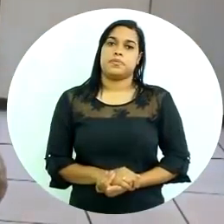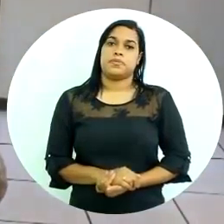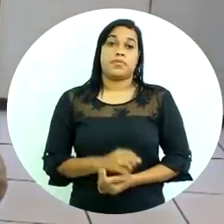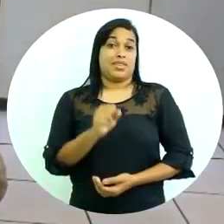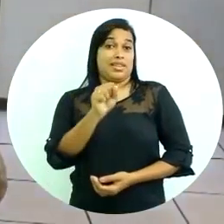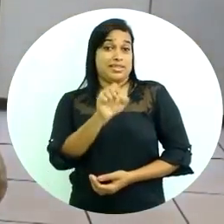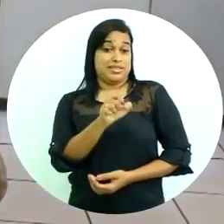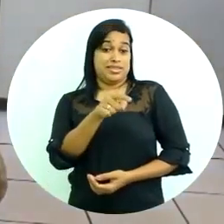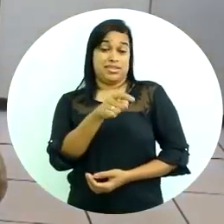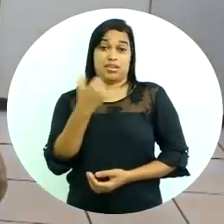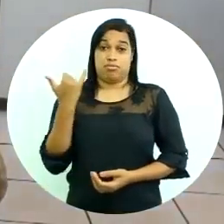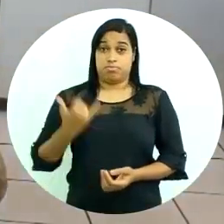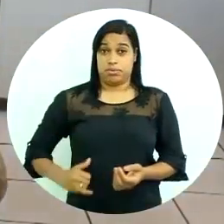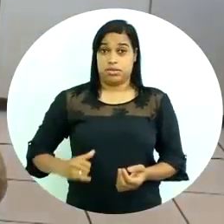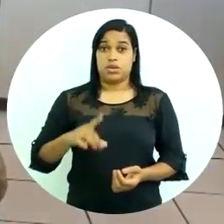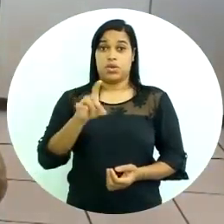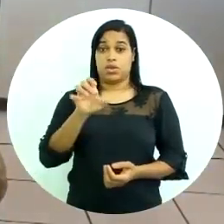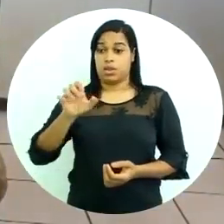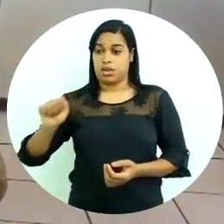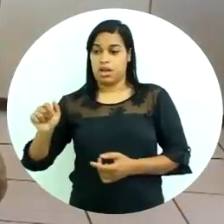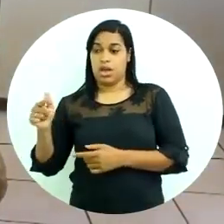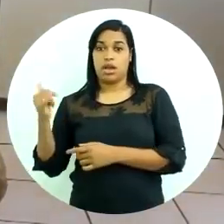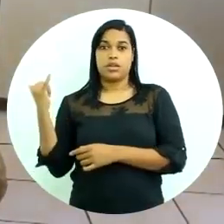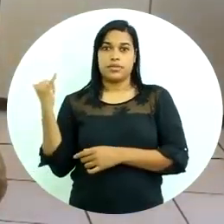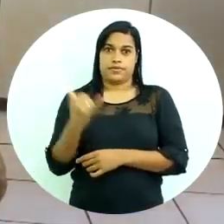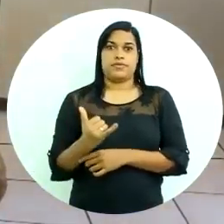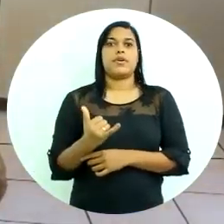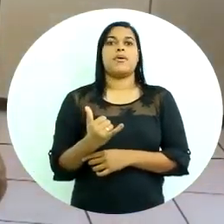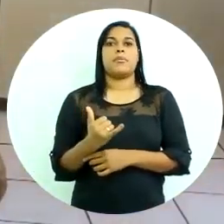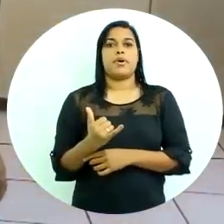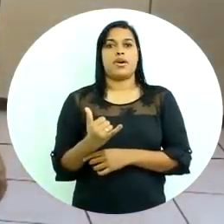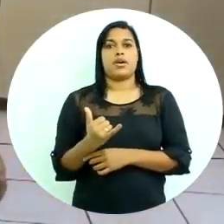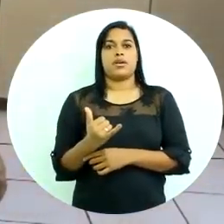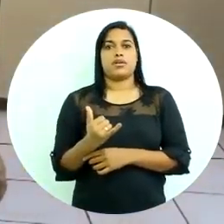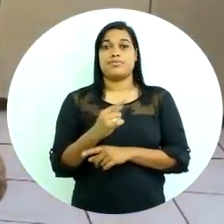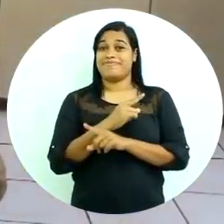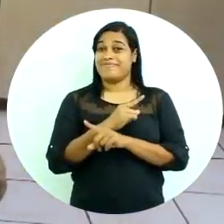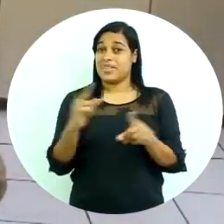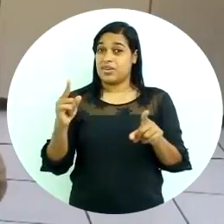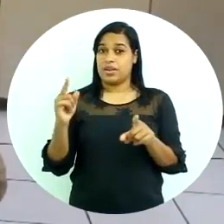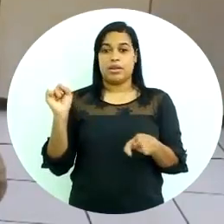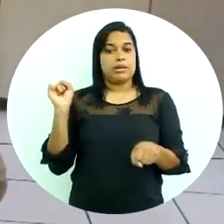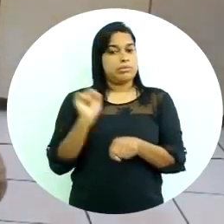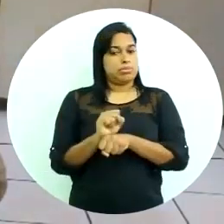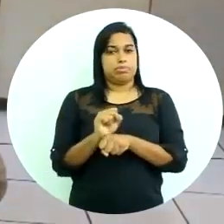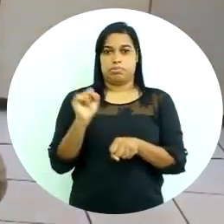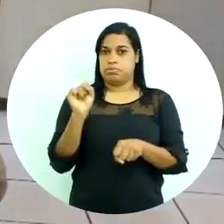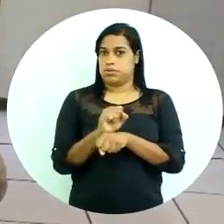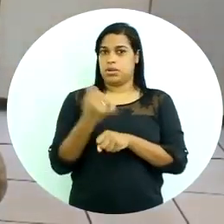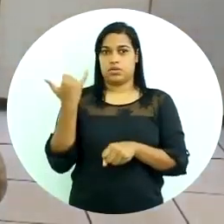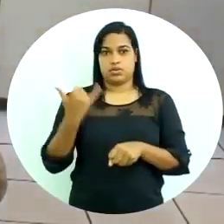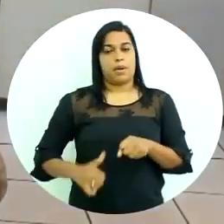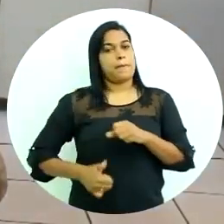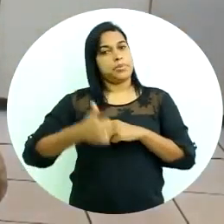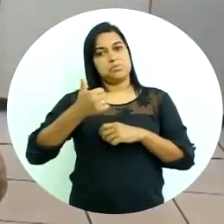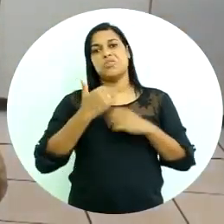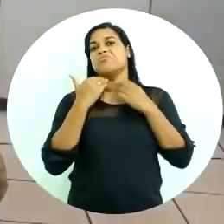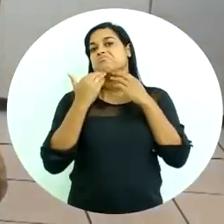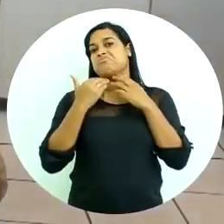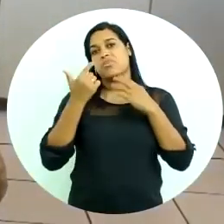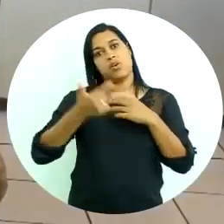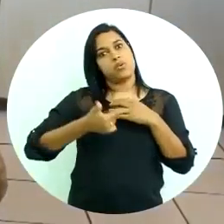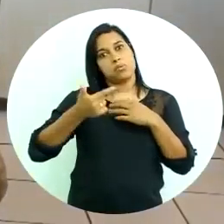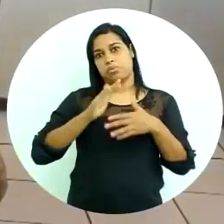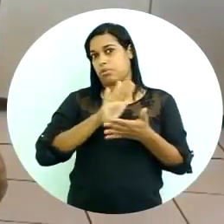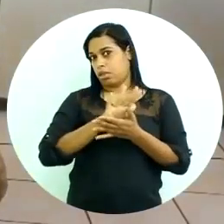Se entre esses choques o DEA ele informar que não é indicado fazer mais nenhum choque, fez o primeiro choque e não indica o segundo